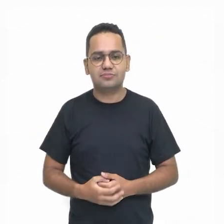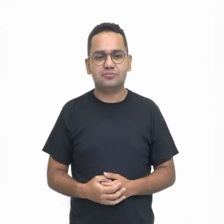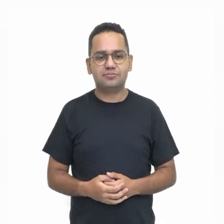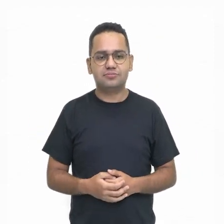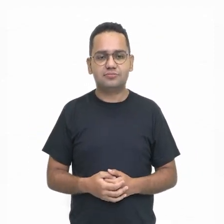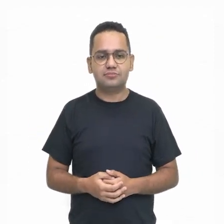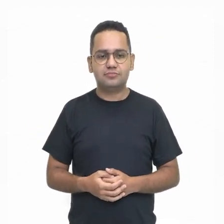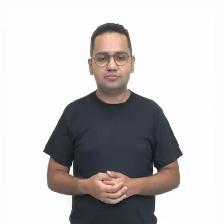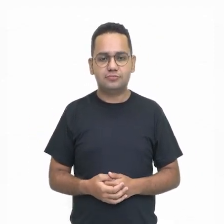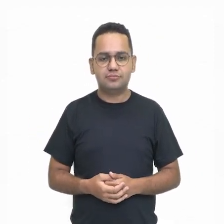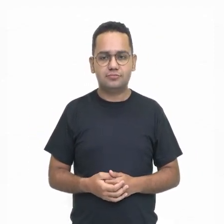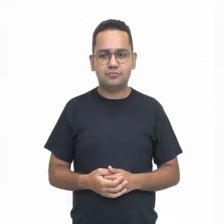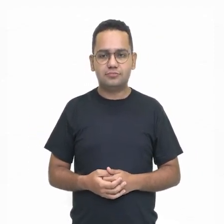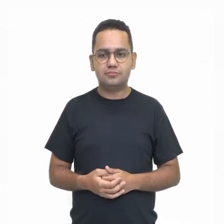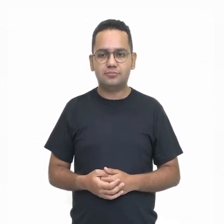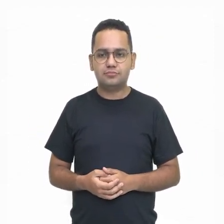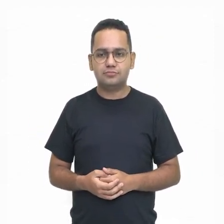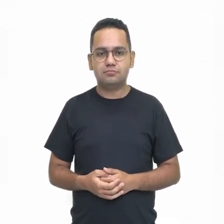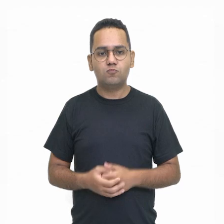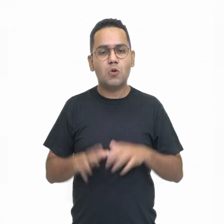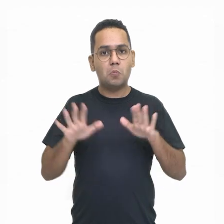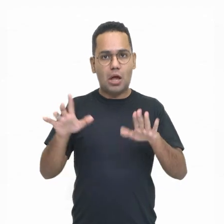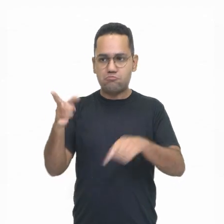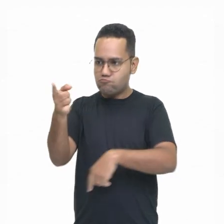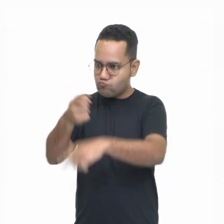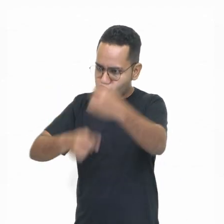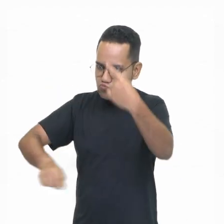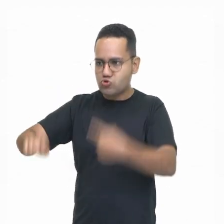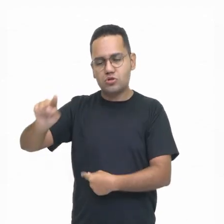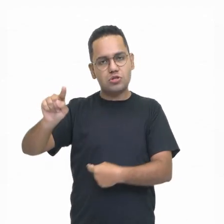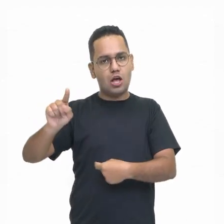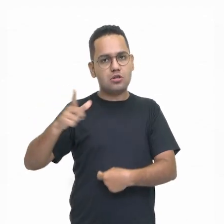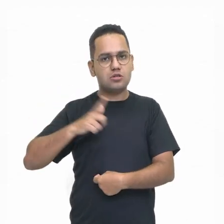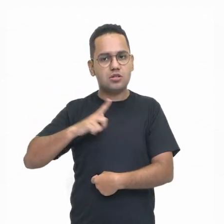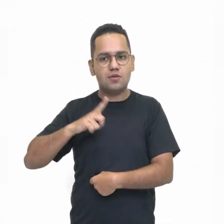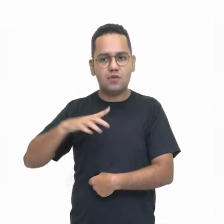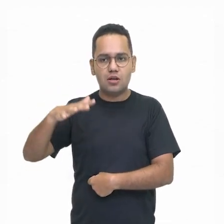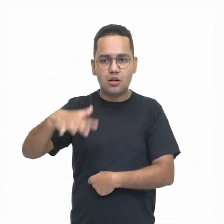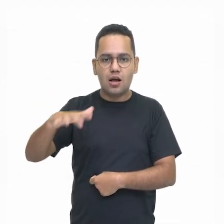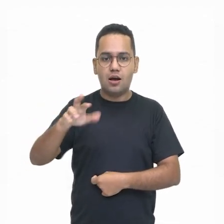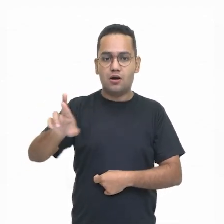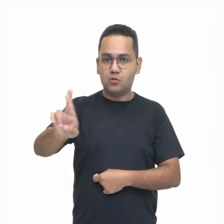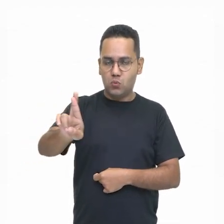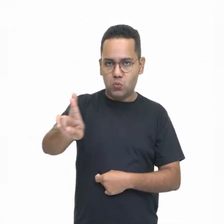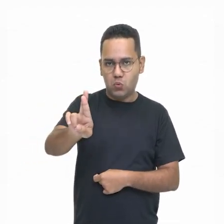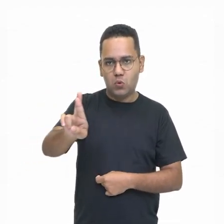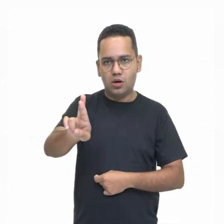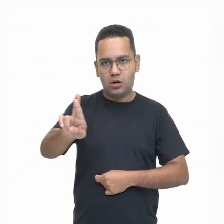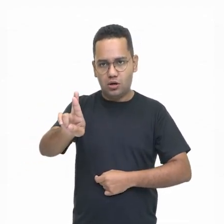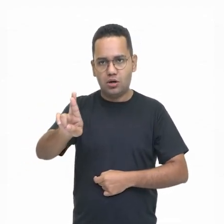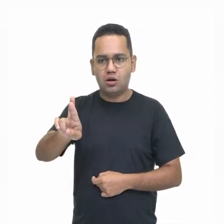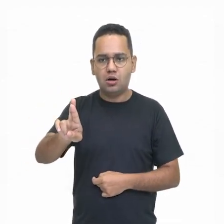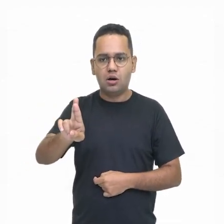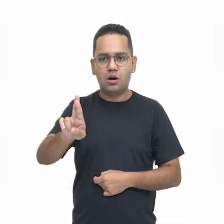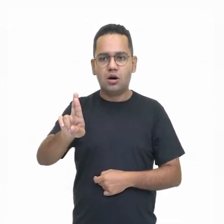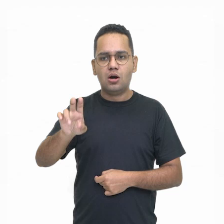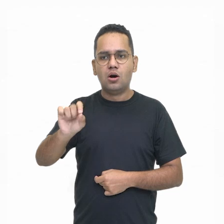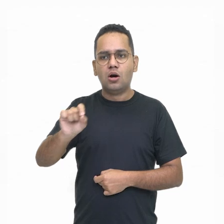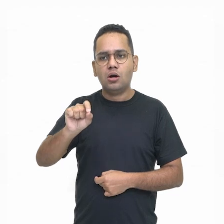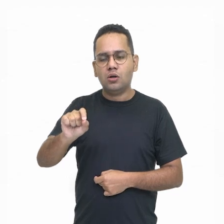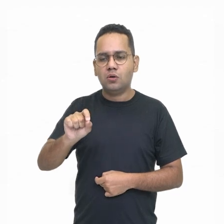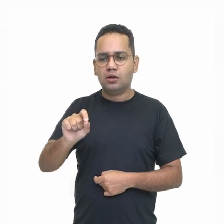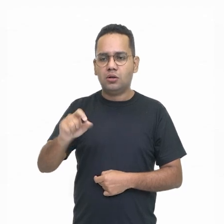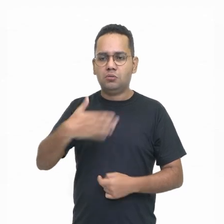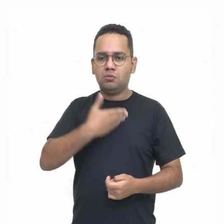de fato, por conta desse sucesso que se teve com a implantação do Plano Real dentro do governo de Itamar